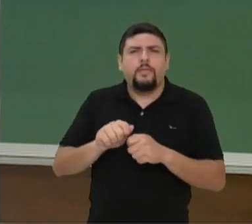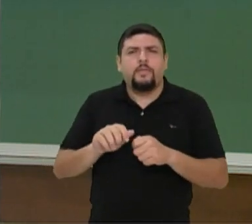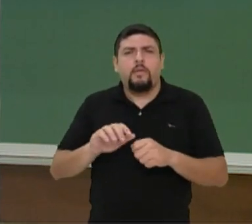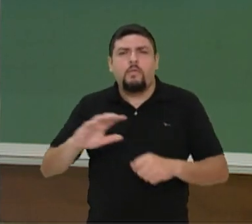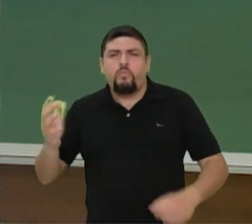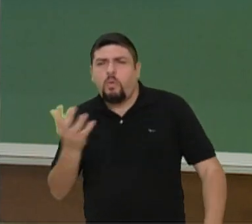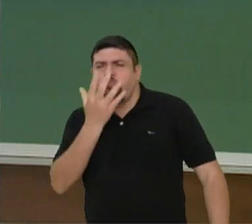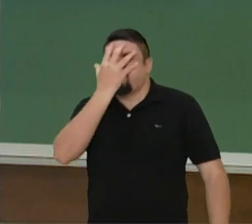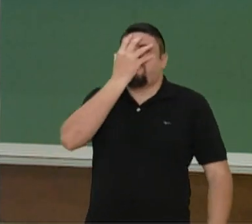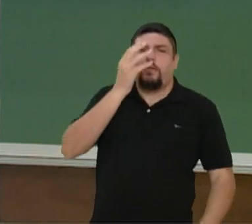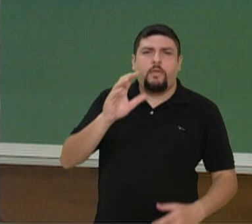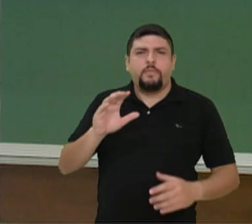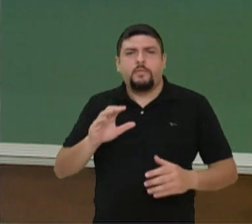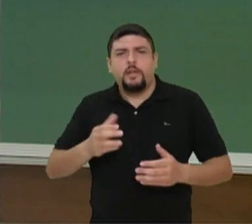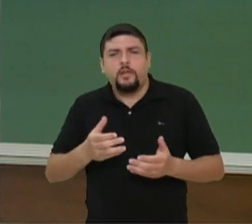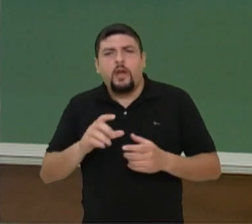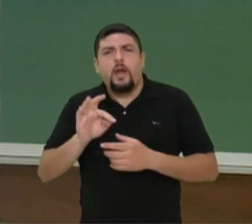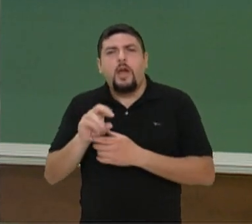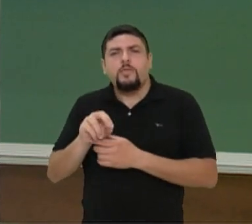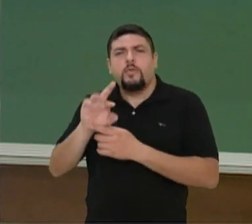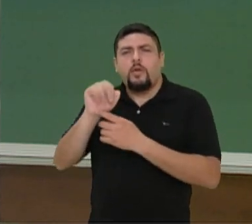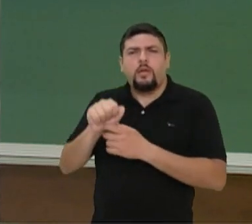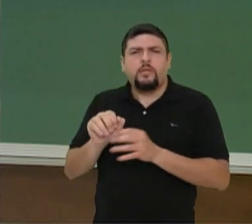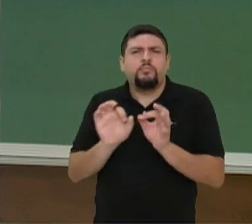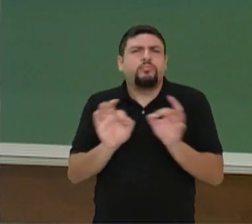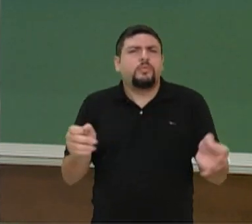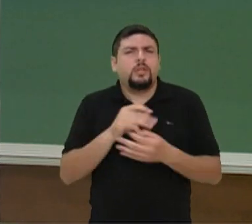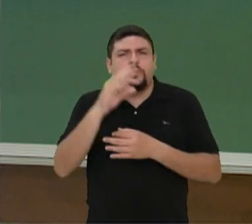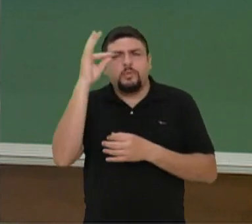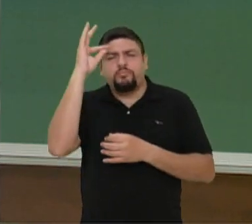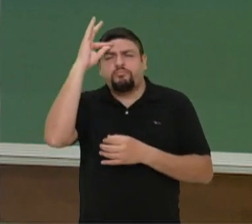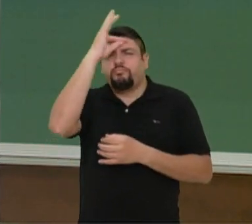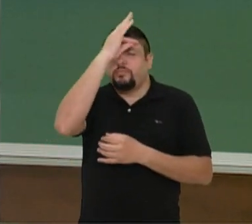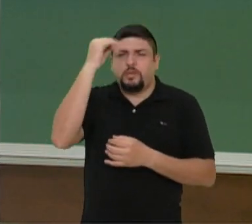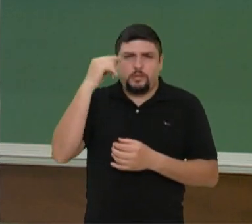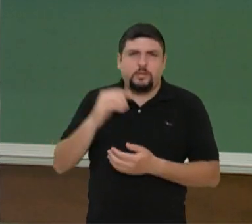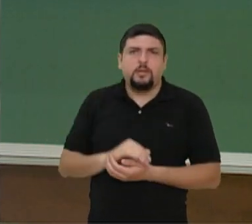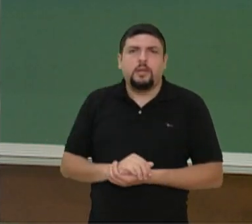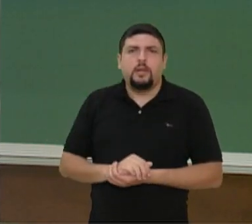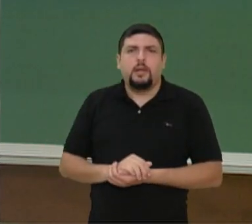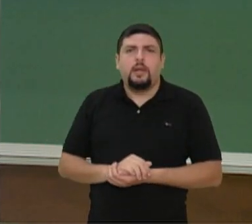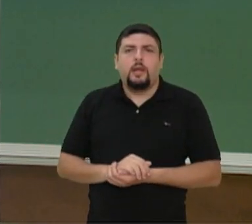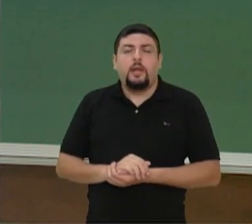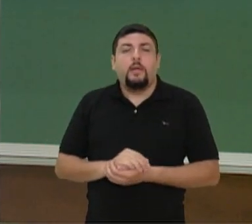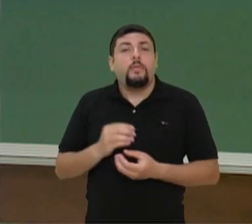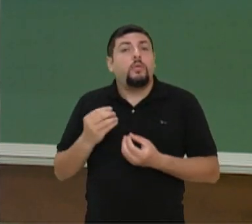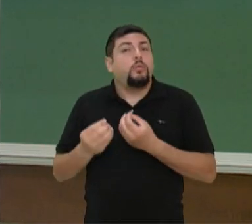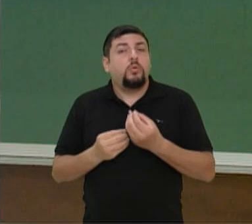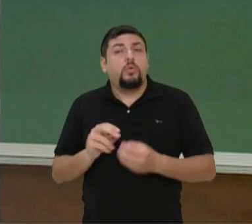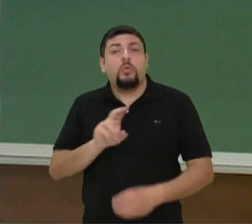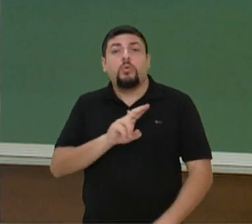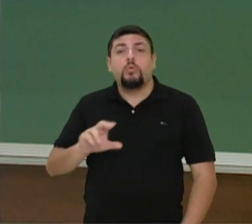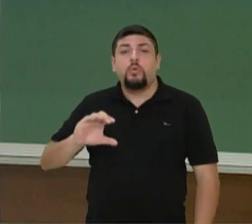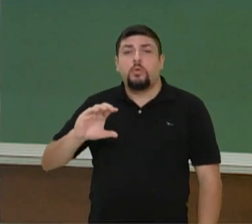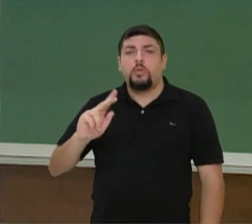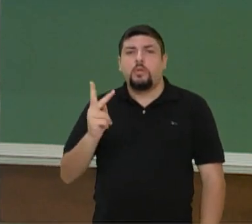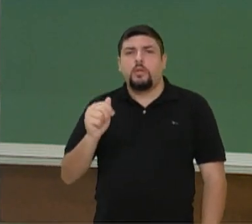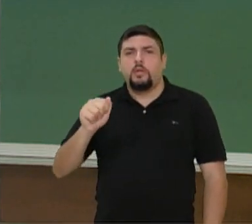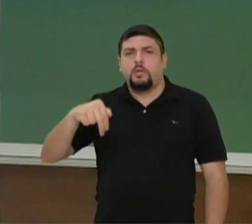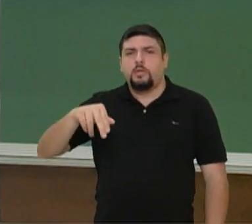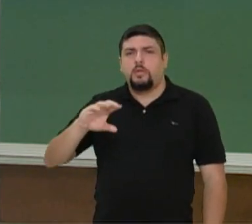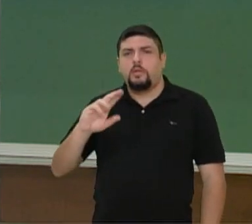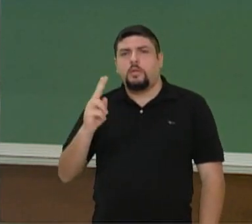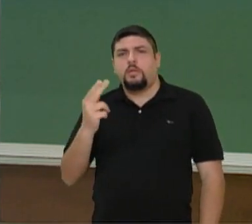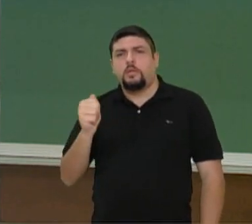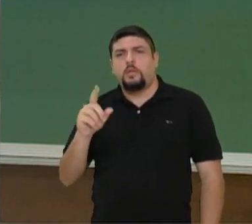tipo de comédia simples, uma comédia mais ingênua, de um humor até bastante inocente, eram chamadas de chanchadas, foram